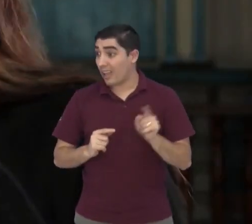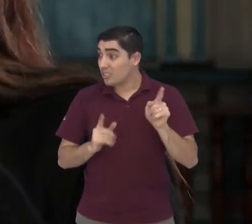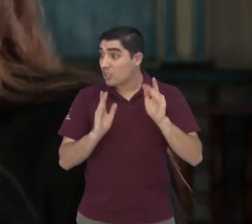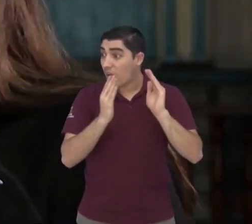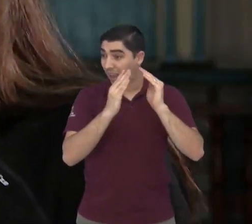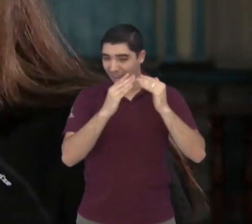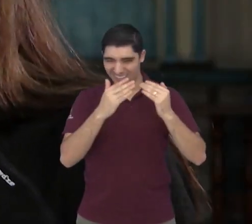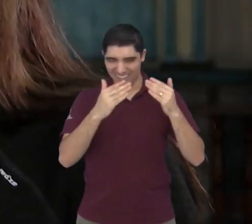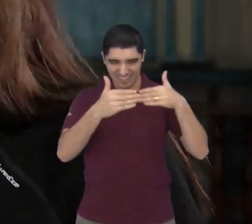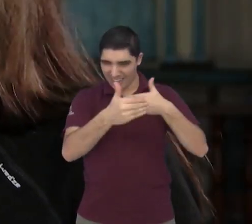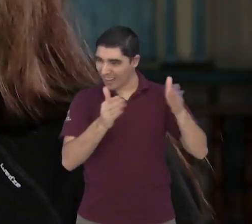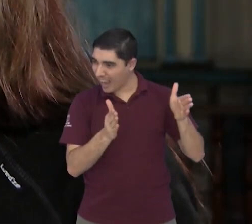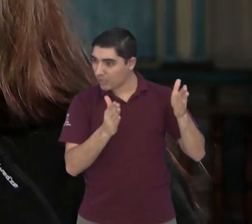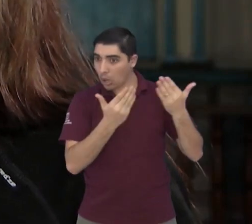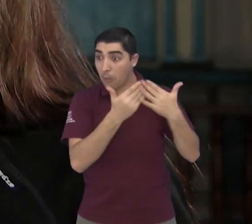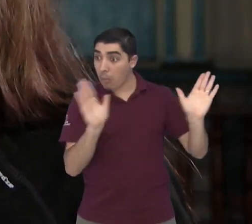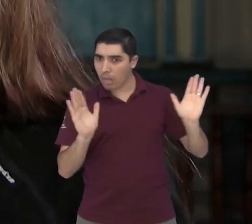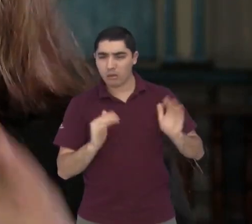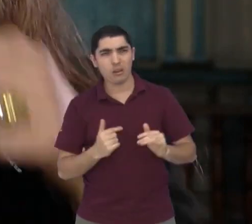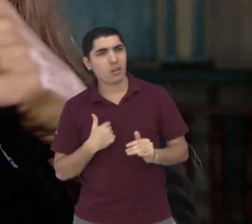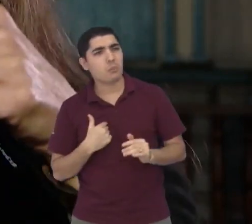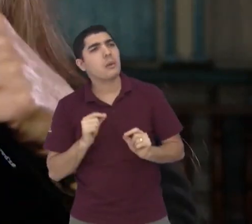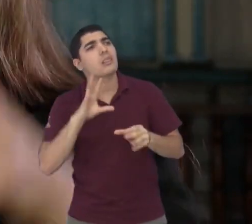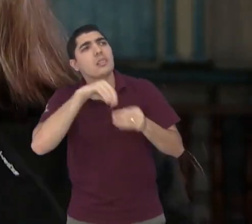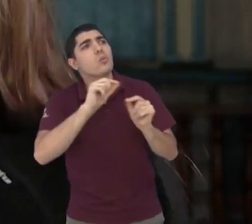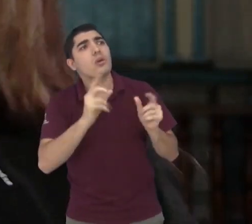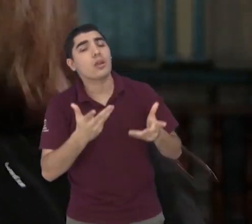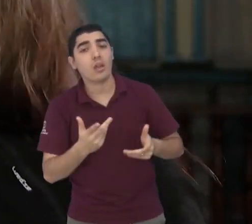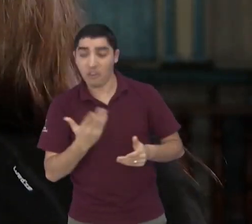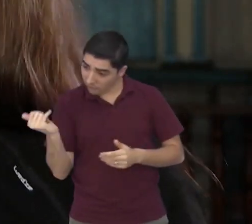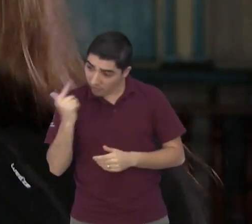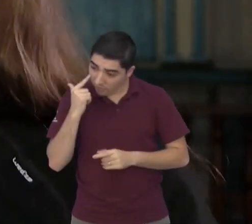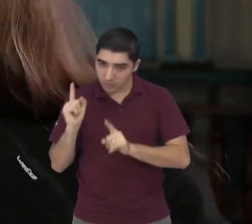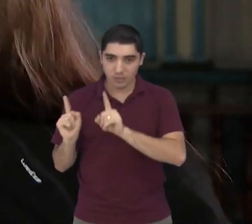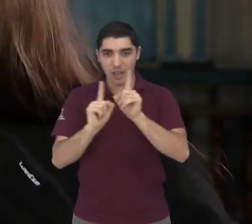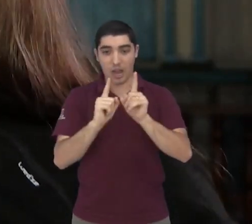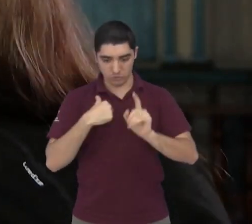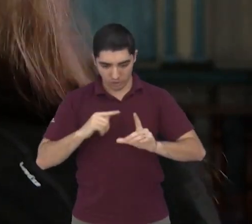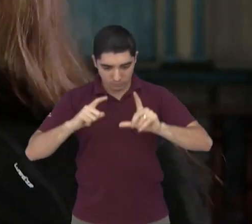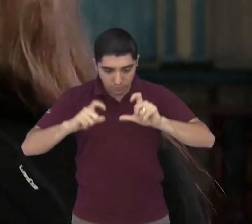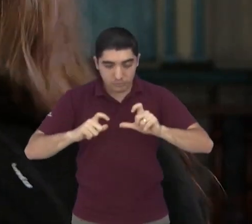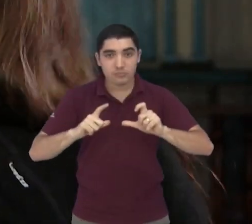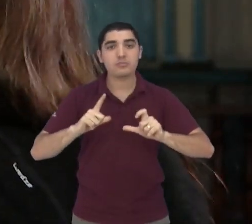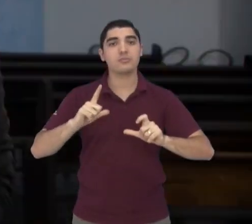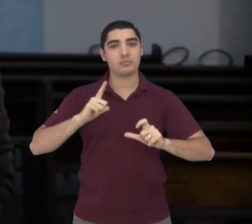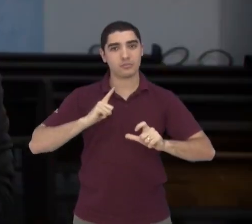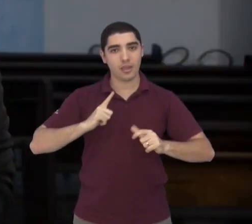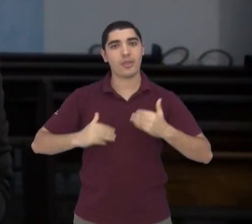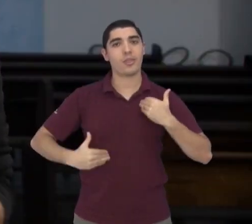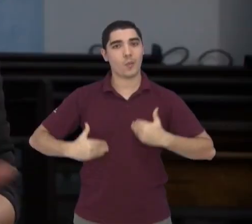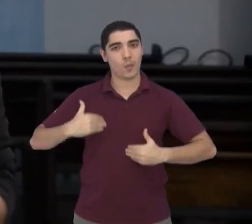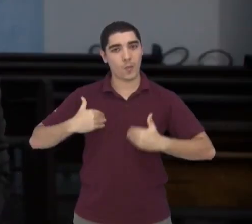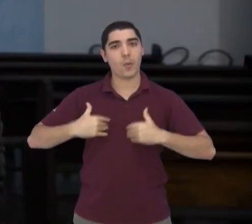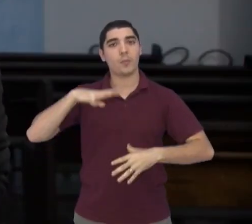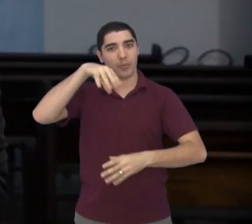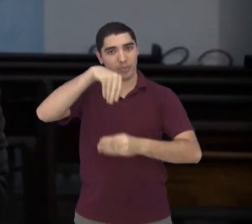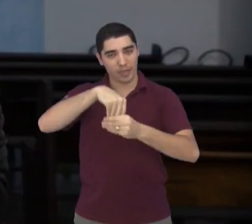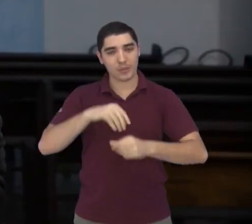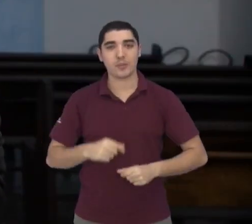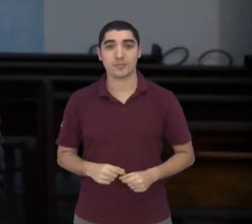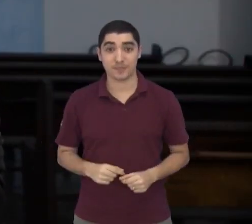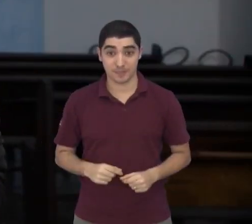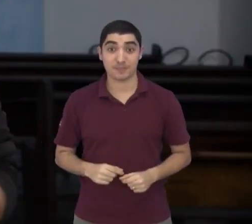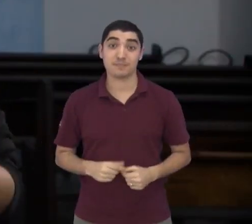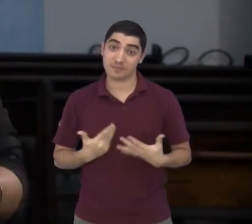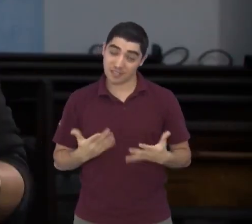Eu falei, o que tem? Ela sobe, vem cá. A gente iluminou e tirou até a foto. O corpo estava lá. Então, muito provavelmente